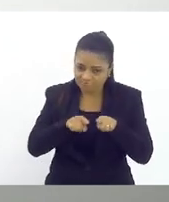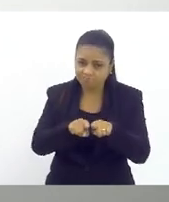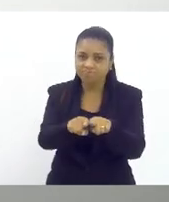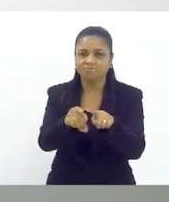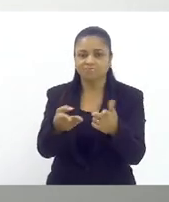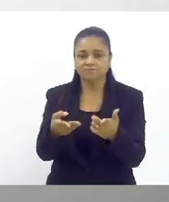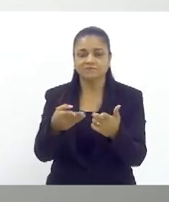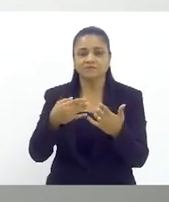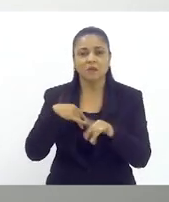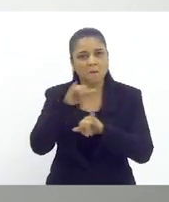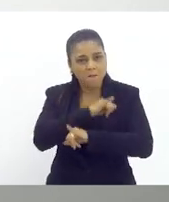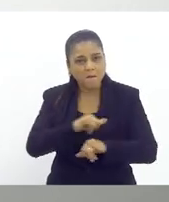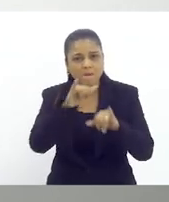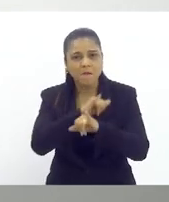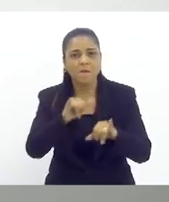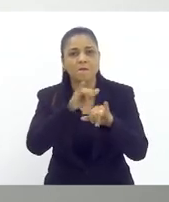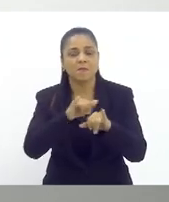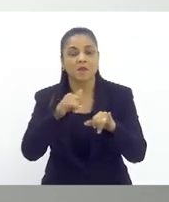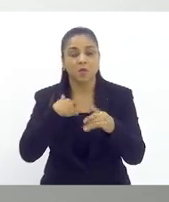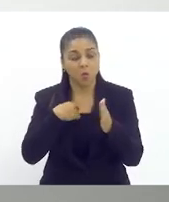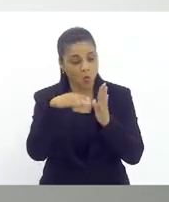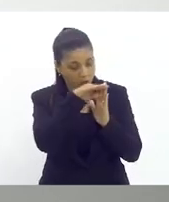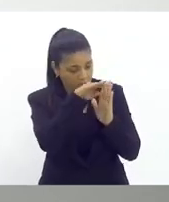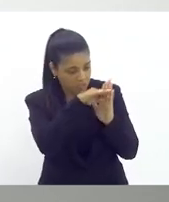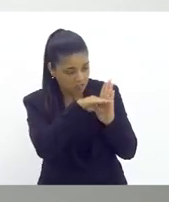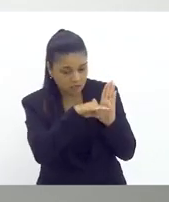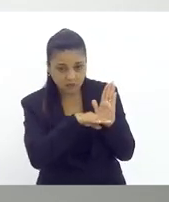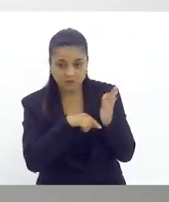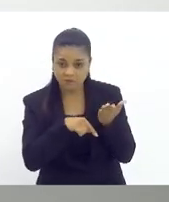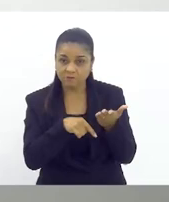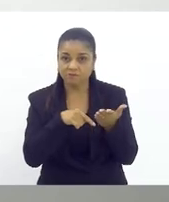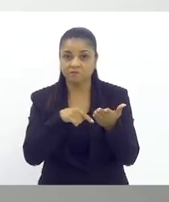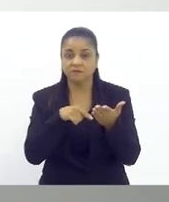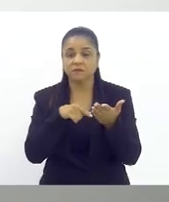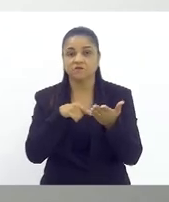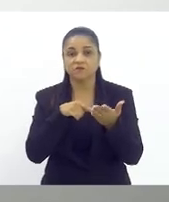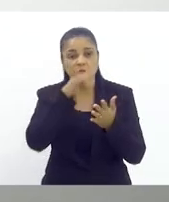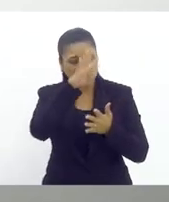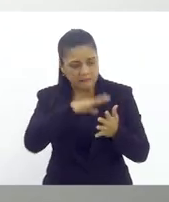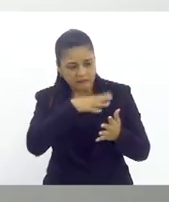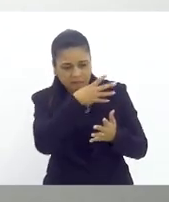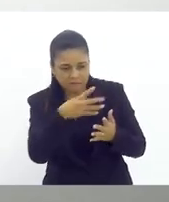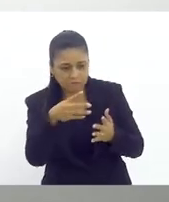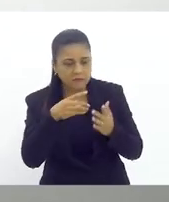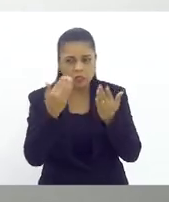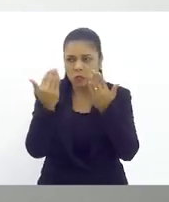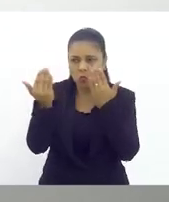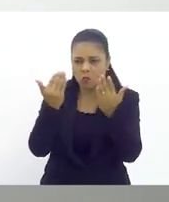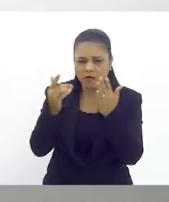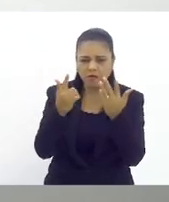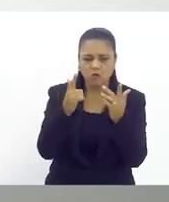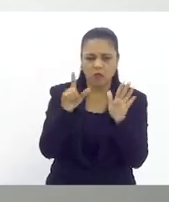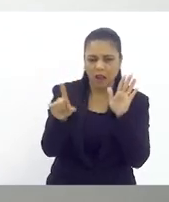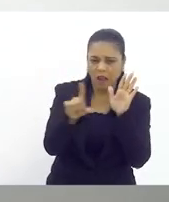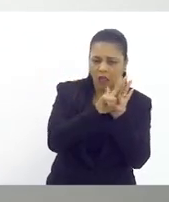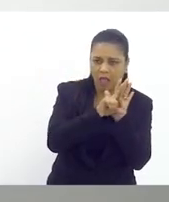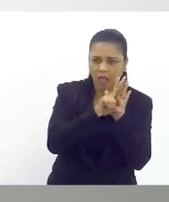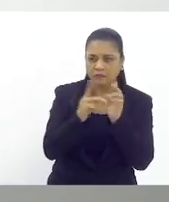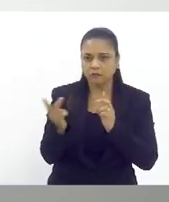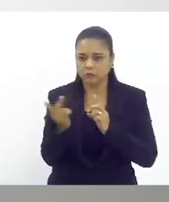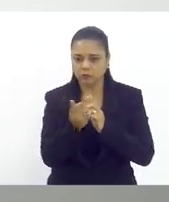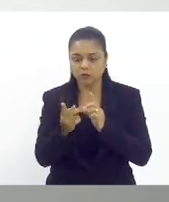tava peguei a lista eu fiz uma tabela comparando as duas leis né a lei de